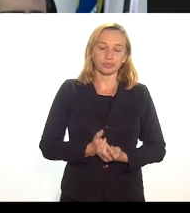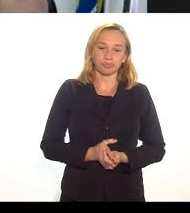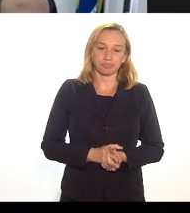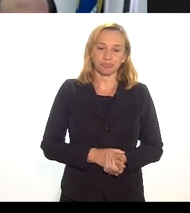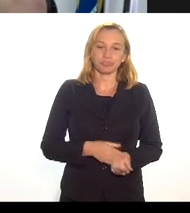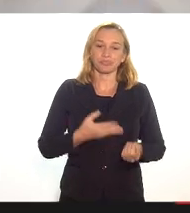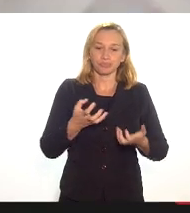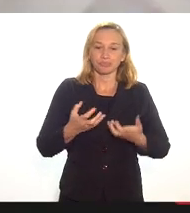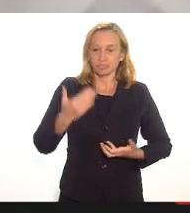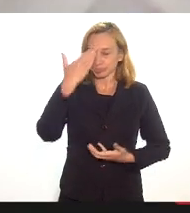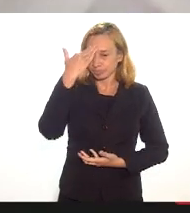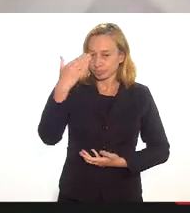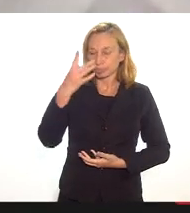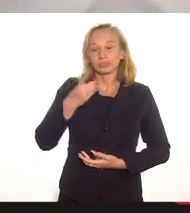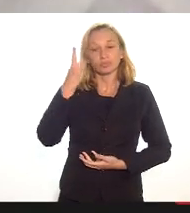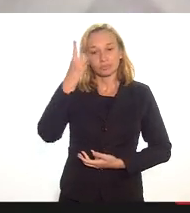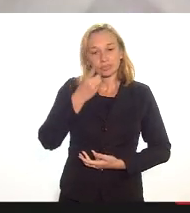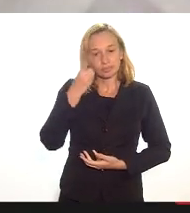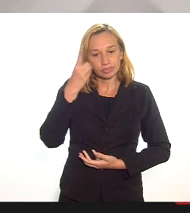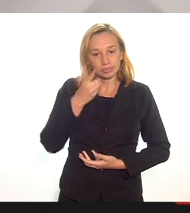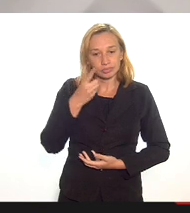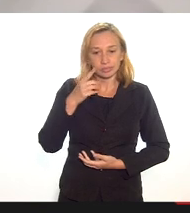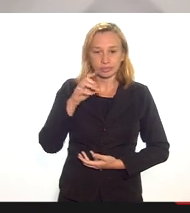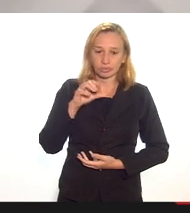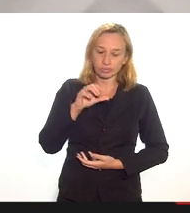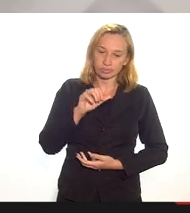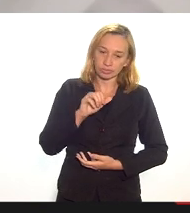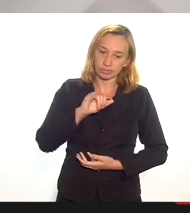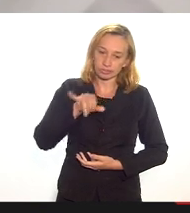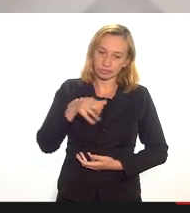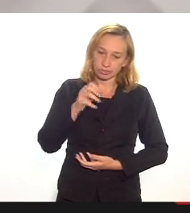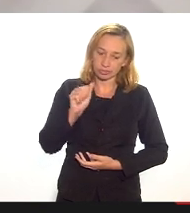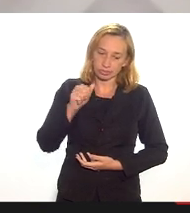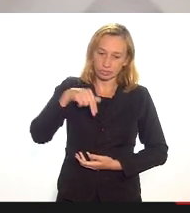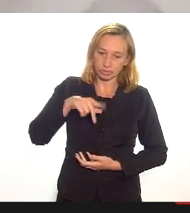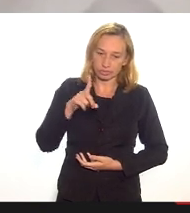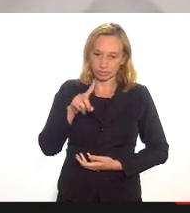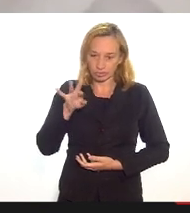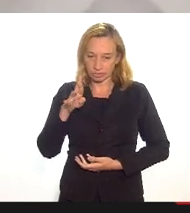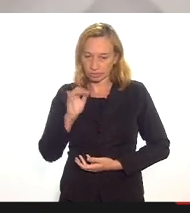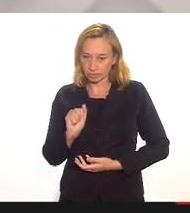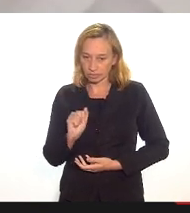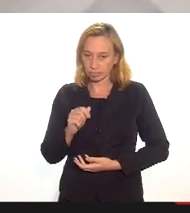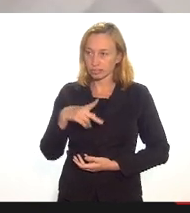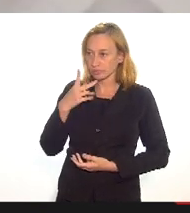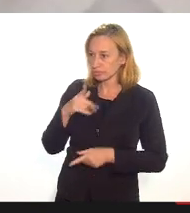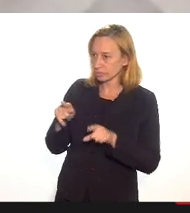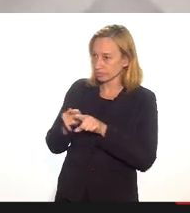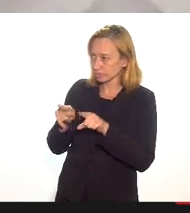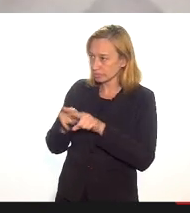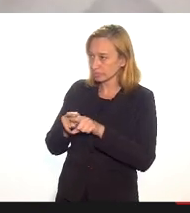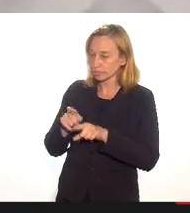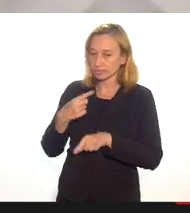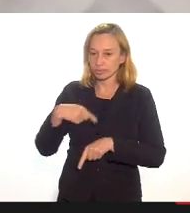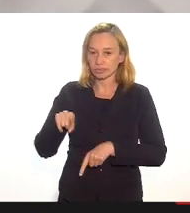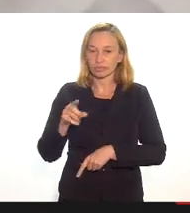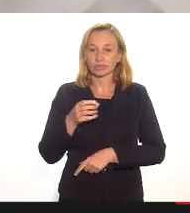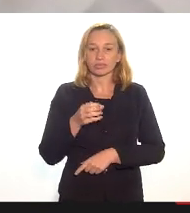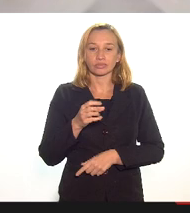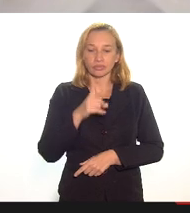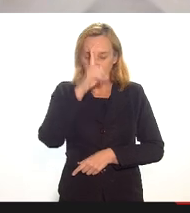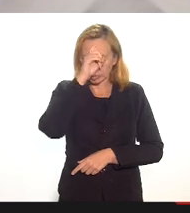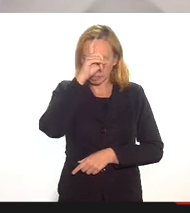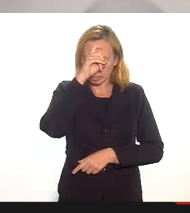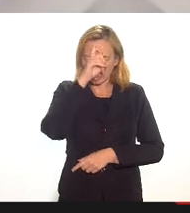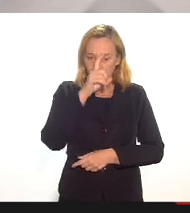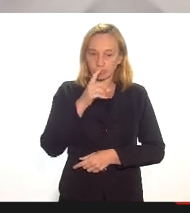Eu quero agradecer a deputada Jandira Fegag e fazer uma observação, deputada. O incêndio no Hospital de Bom Sucesso foi